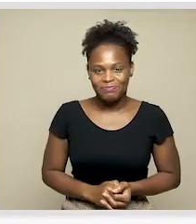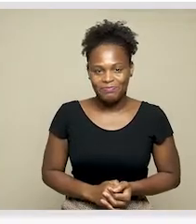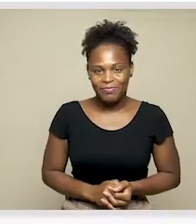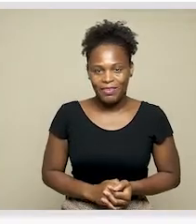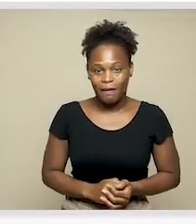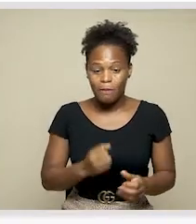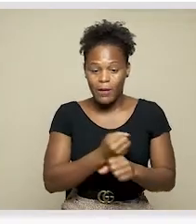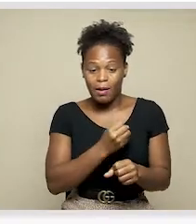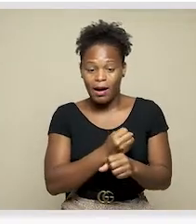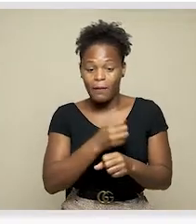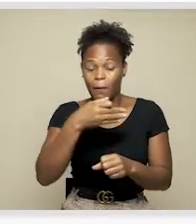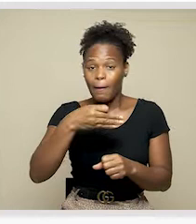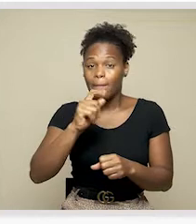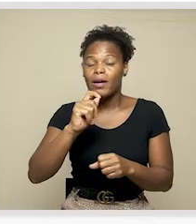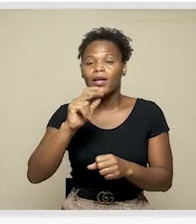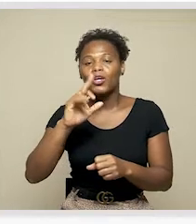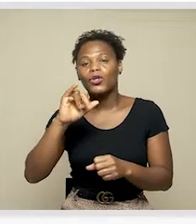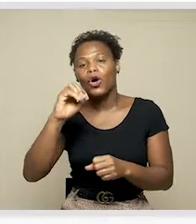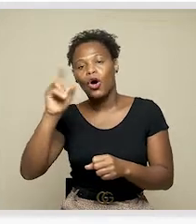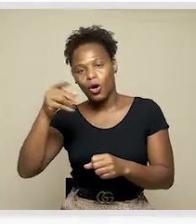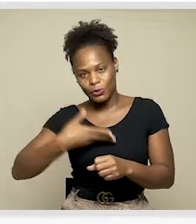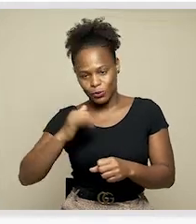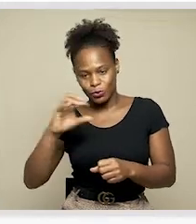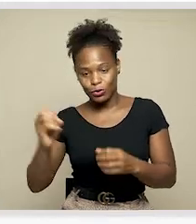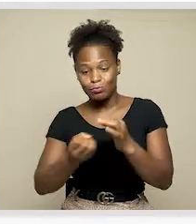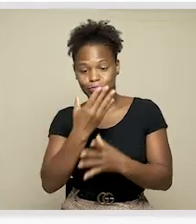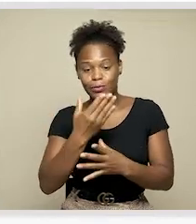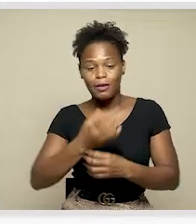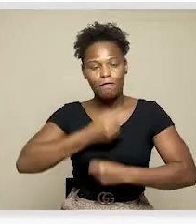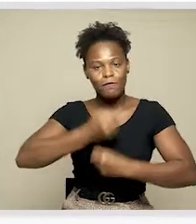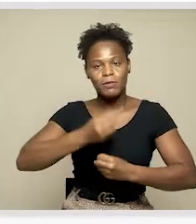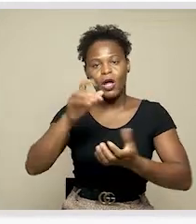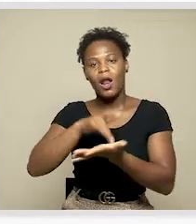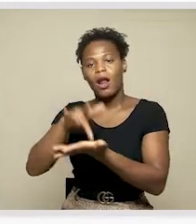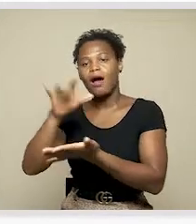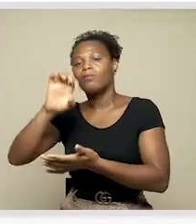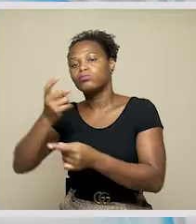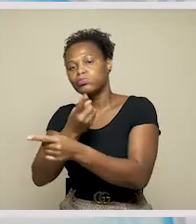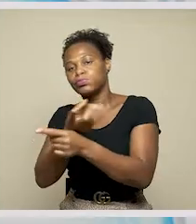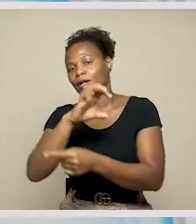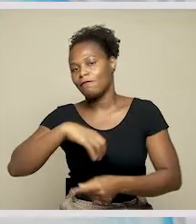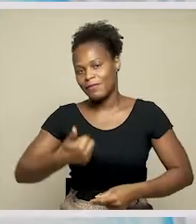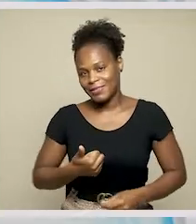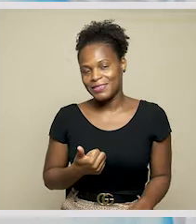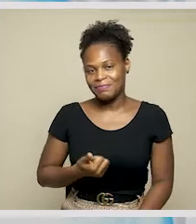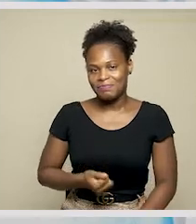O papel dos periódicos no surgimento e na afirmação da literatura cabo-verdiana.